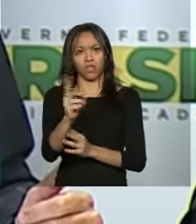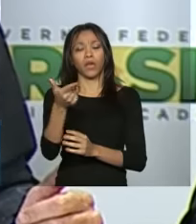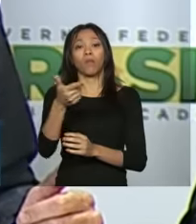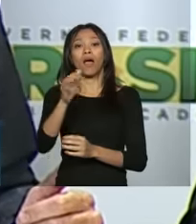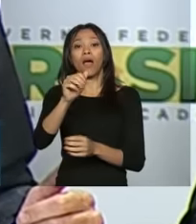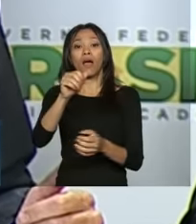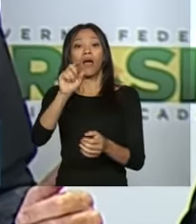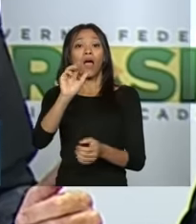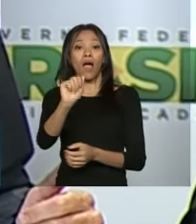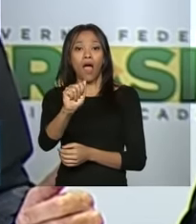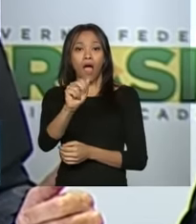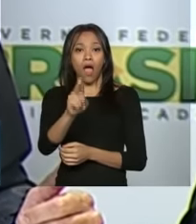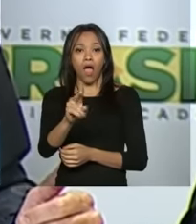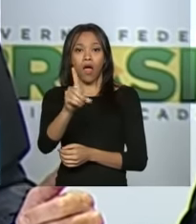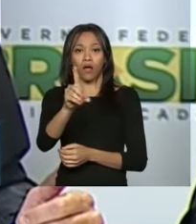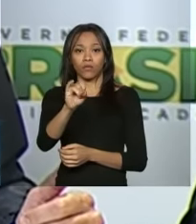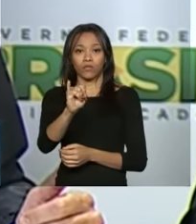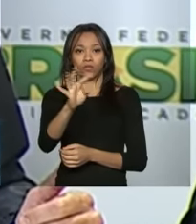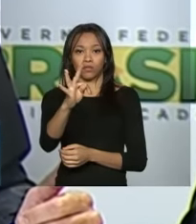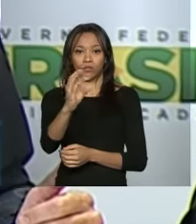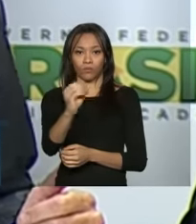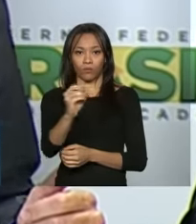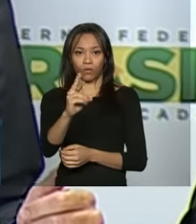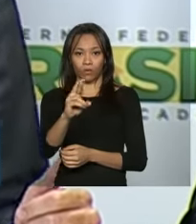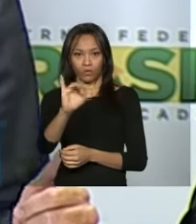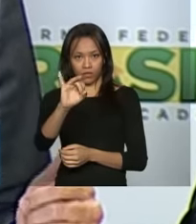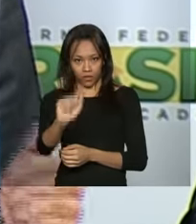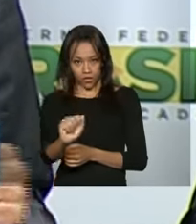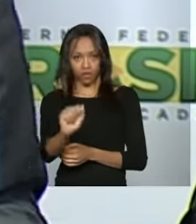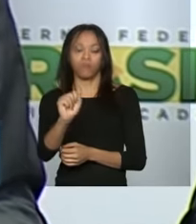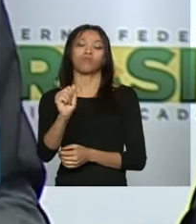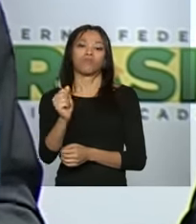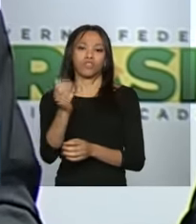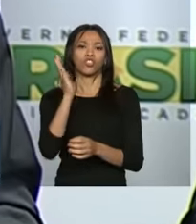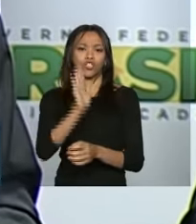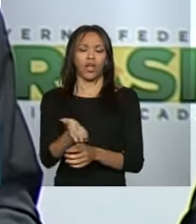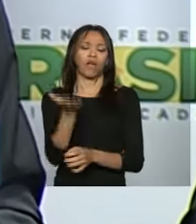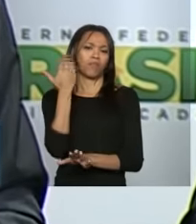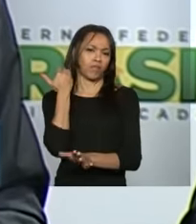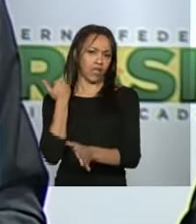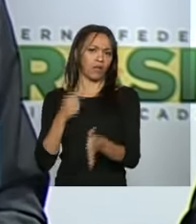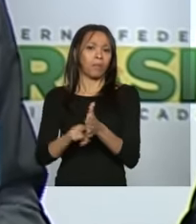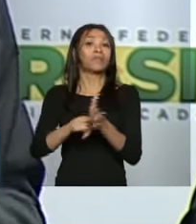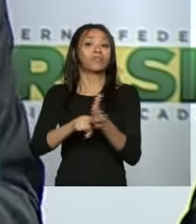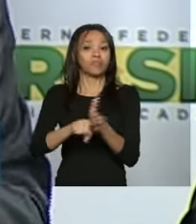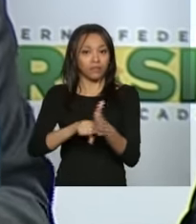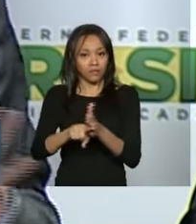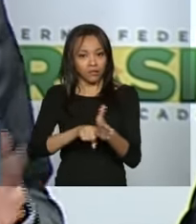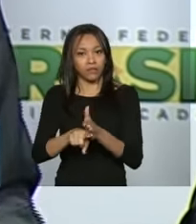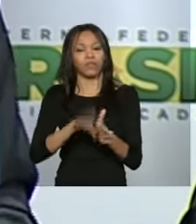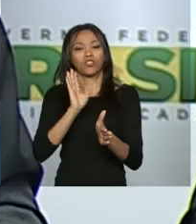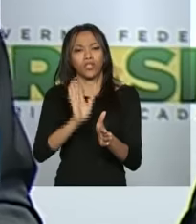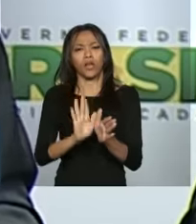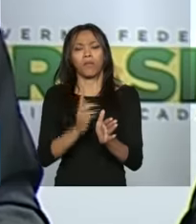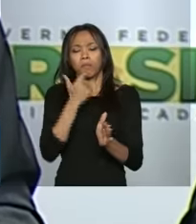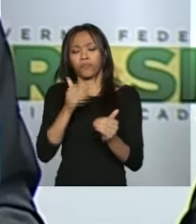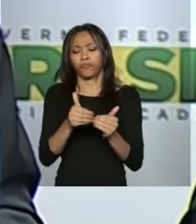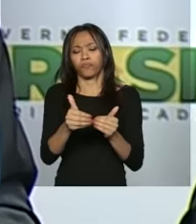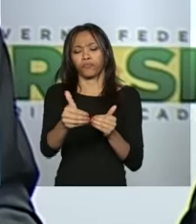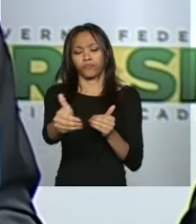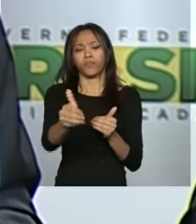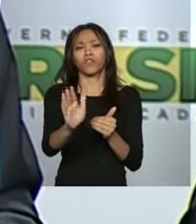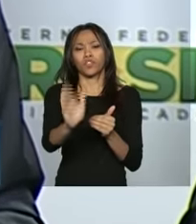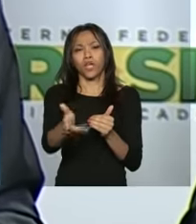agora eram quase R 600.000 de restituição daquela auditoria já realizada pelo Dena SUS tá já tá agora na fase de